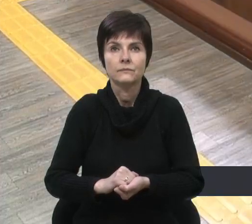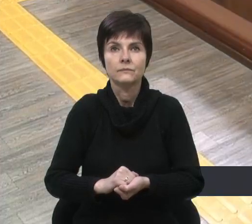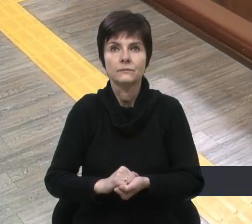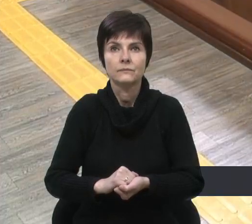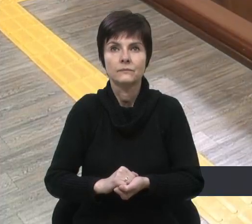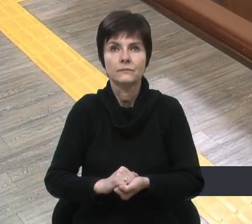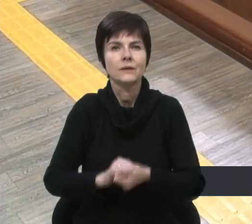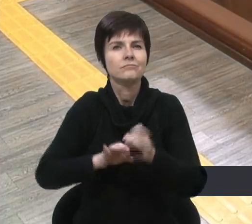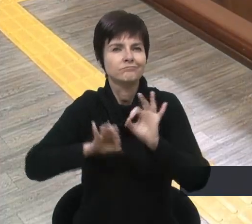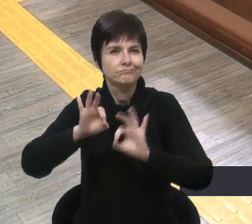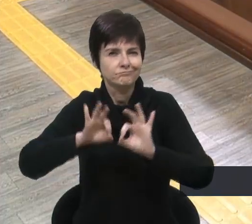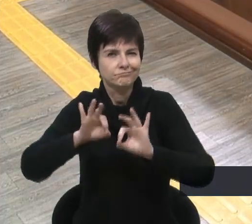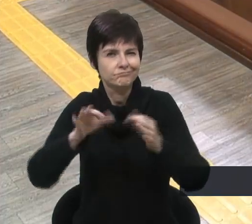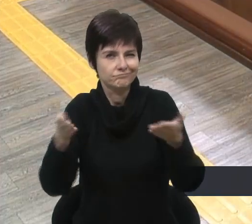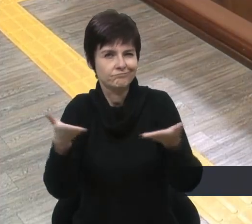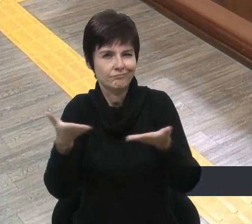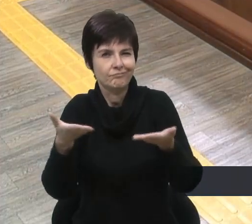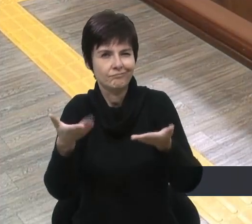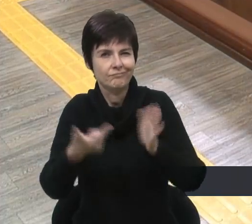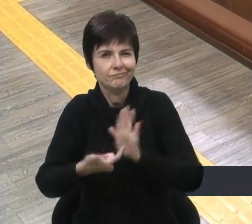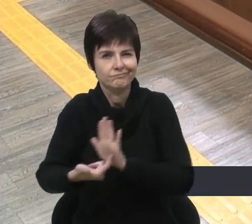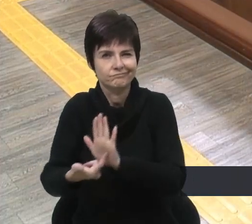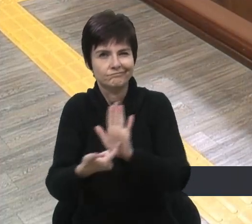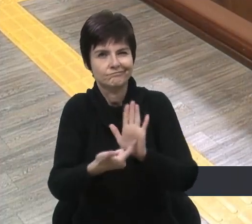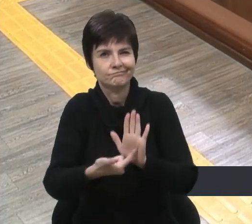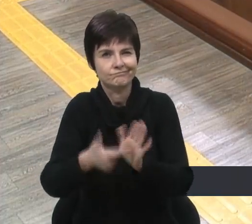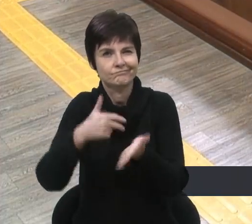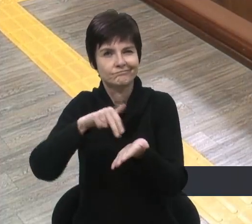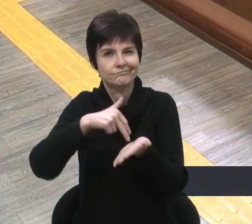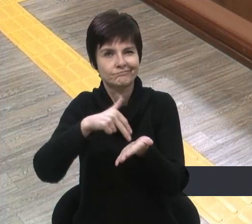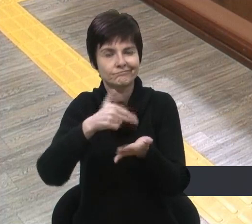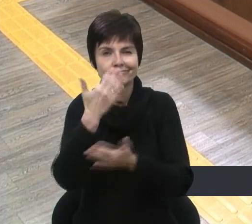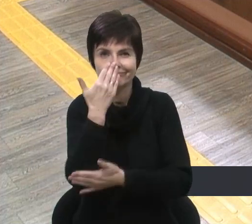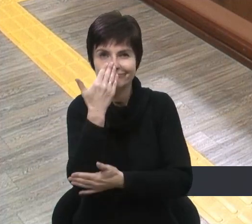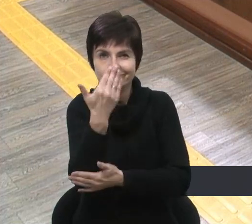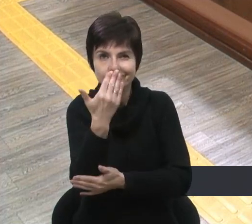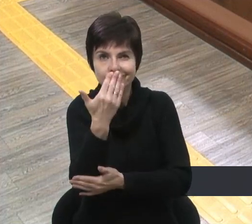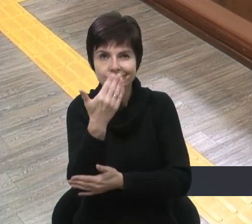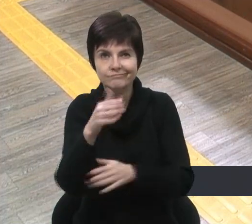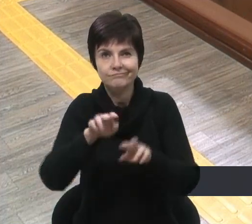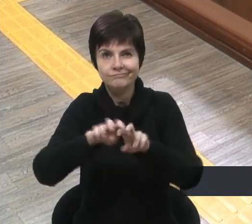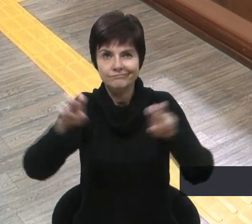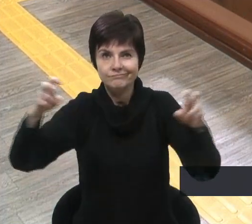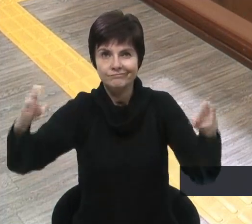Vamos organizar aqui, então, para assistirmos à apresentação.